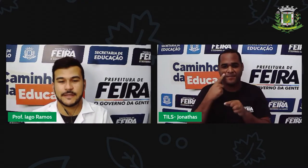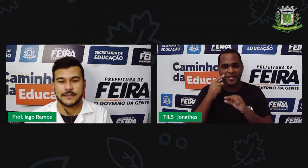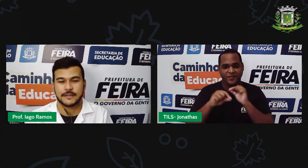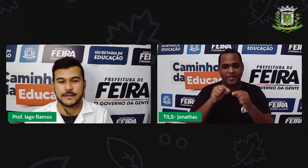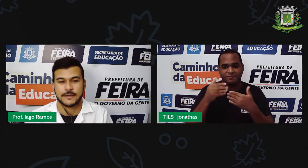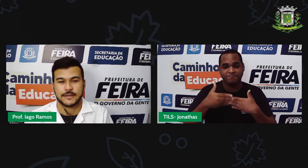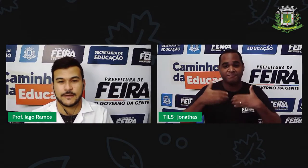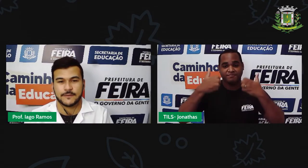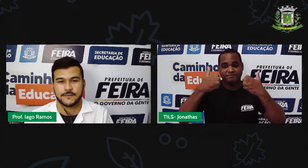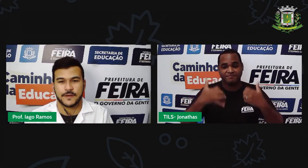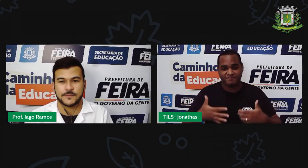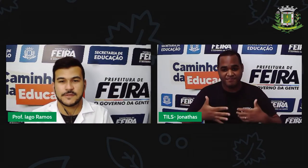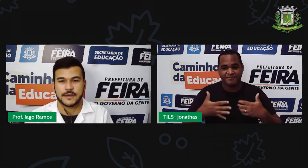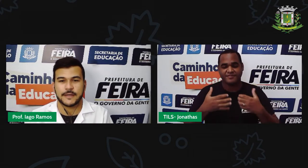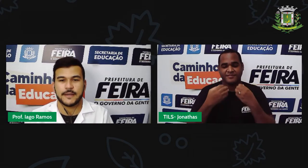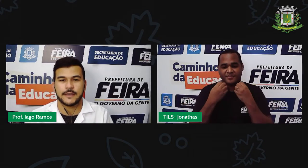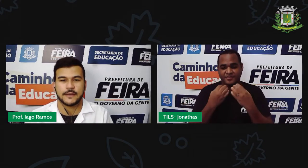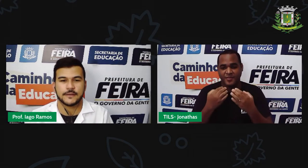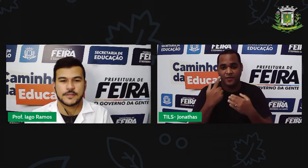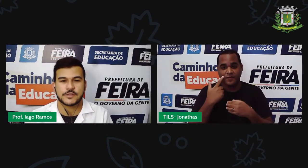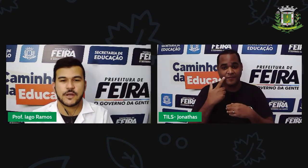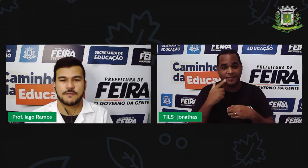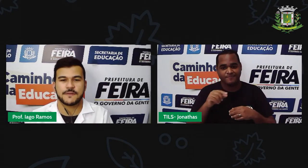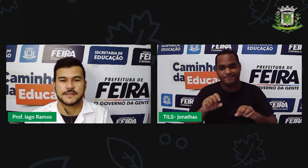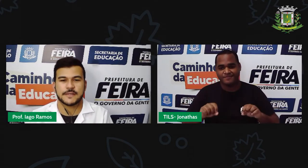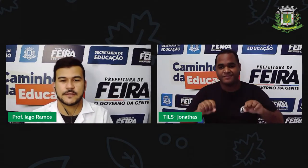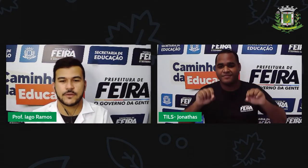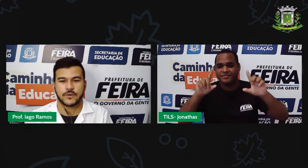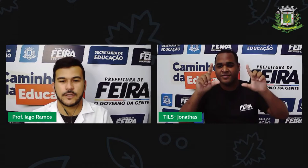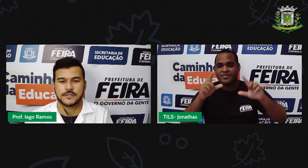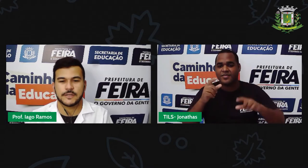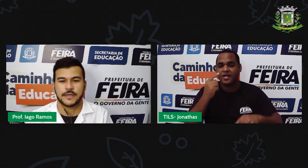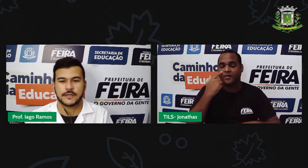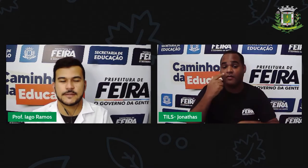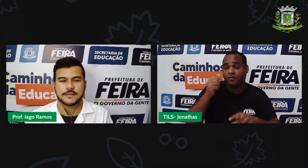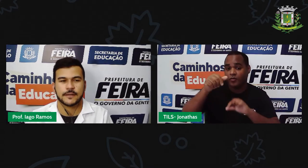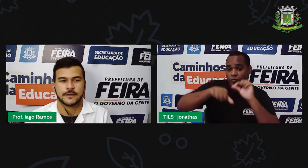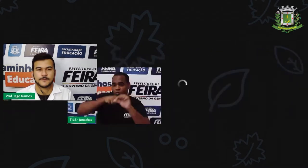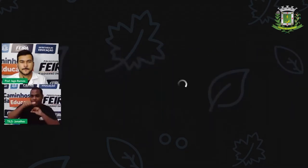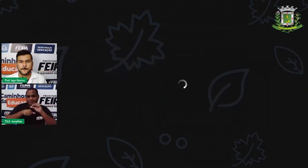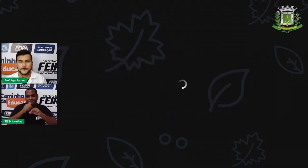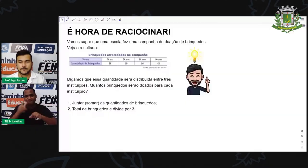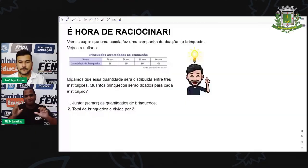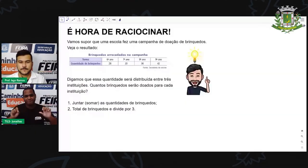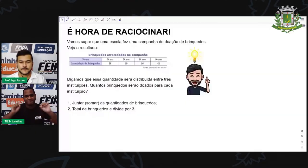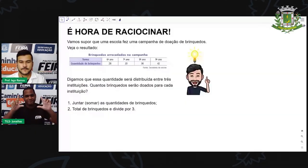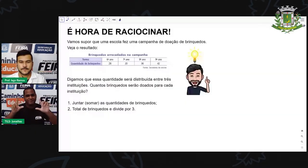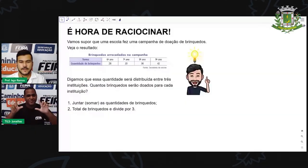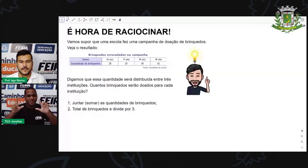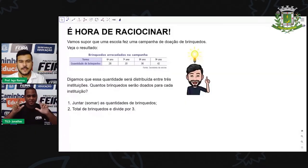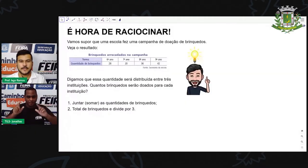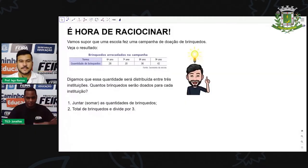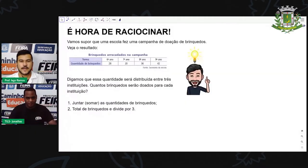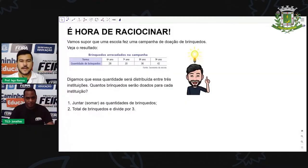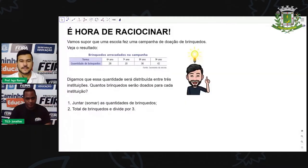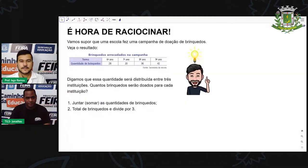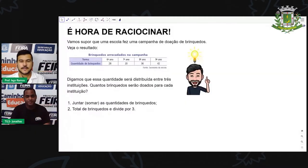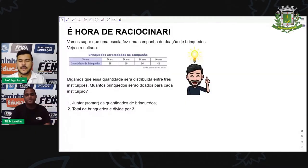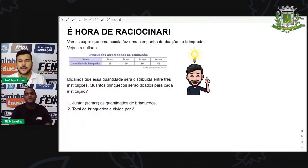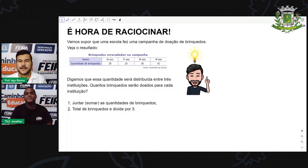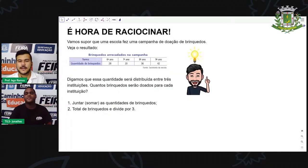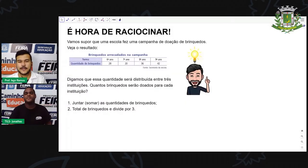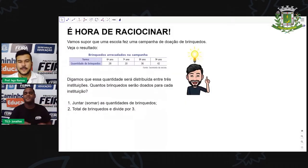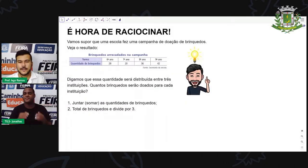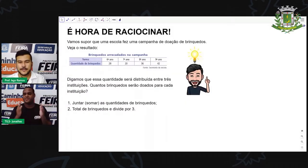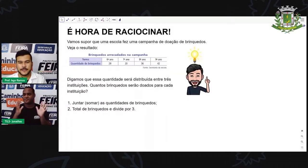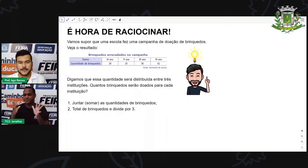acontecer vamos aqui só fazer a troca de telas e já